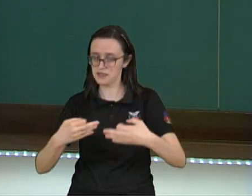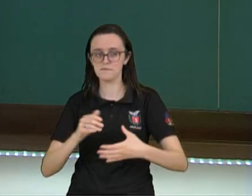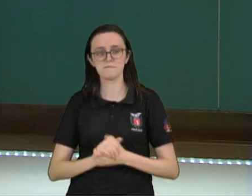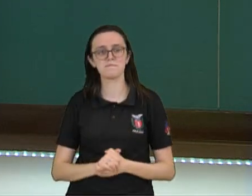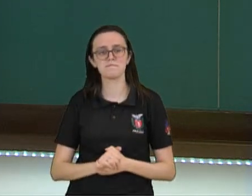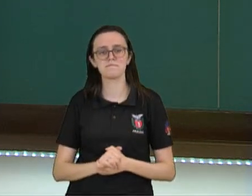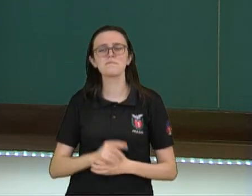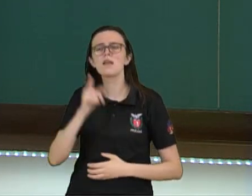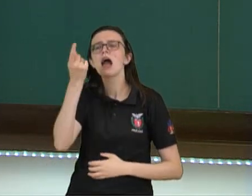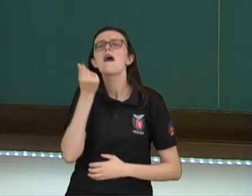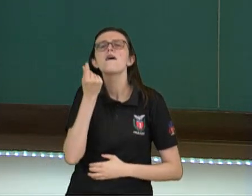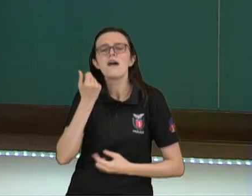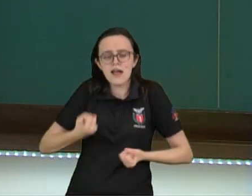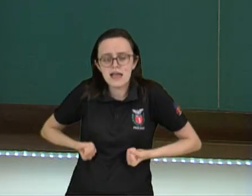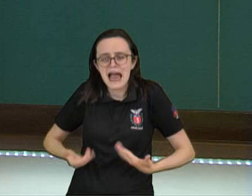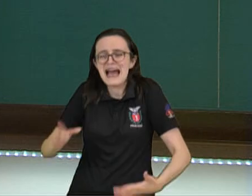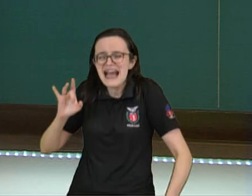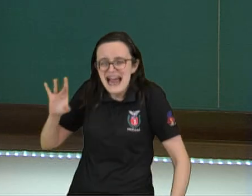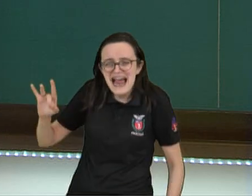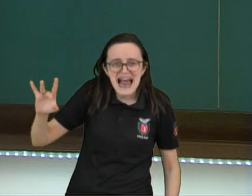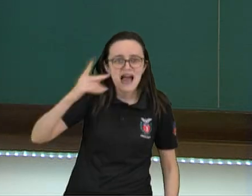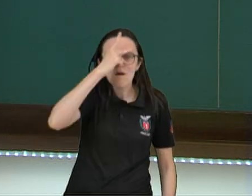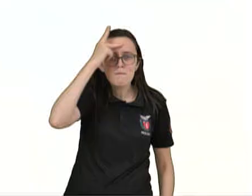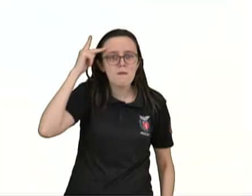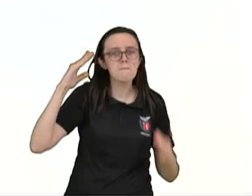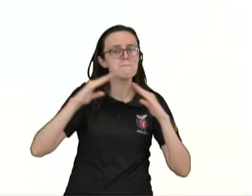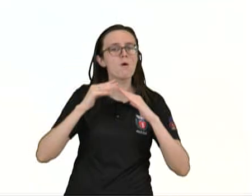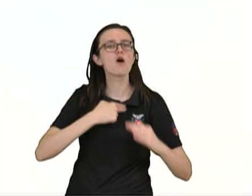qual foi o valor per capita das Olimpíadas de Pequim?